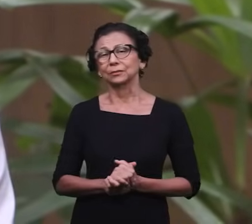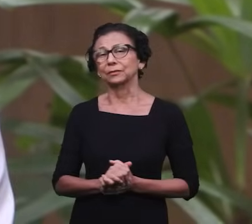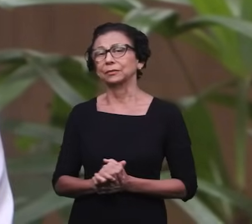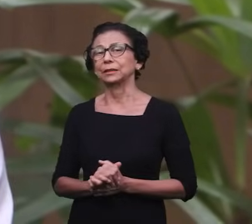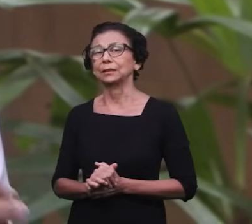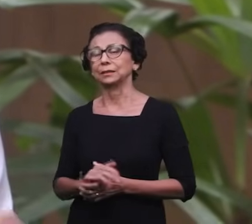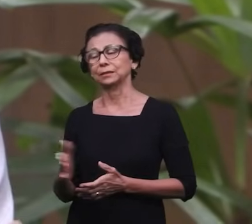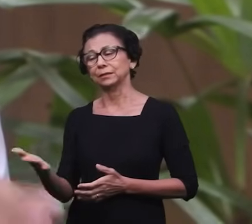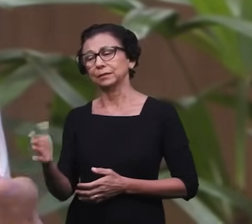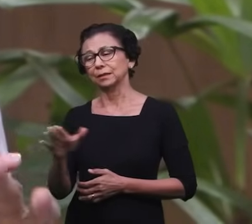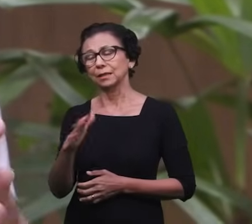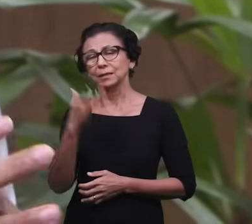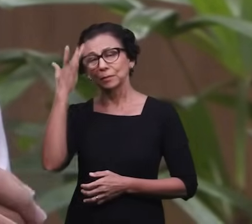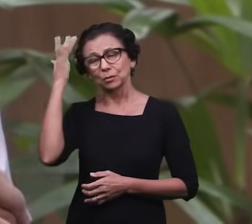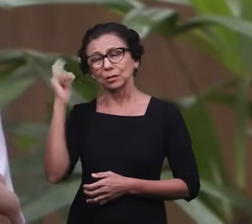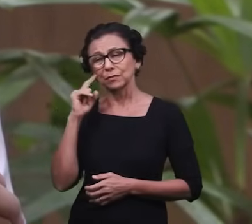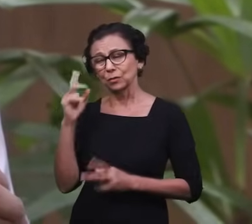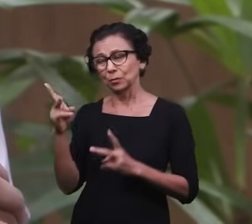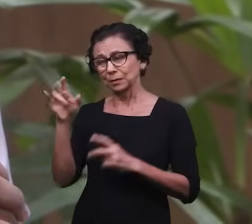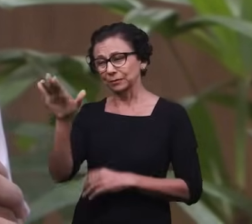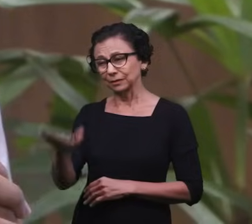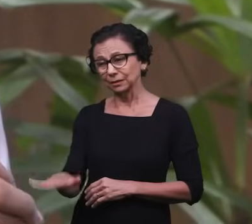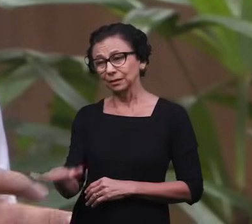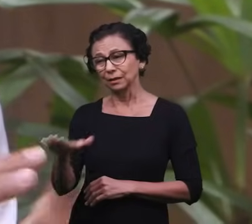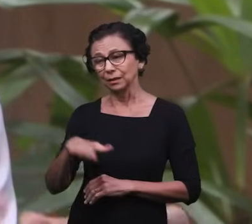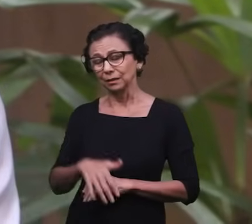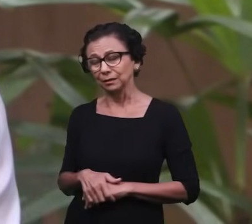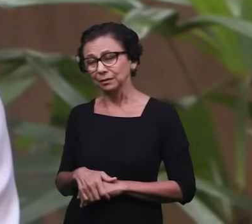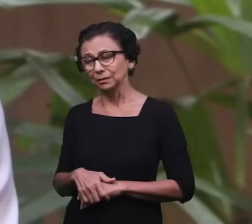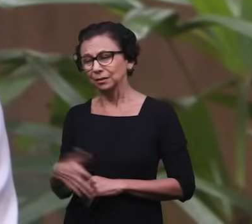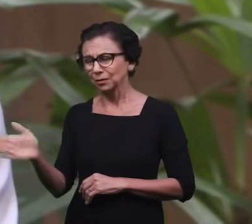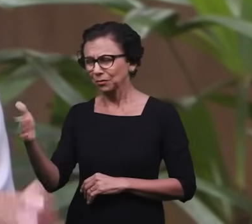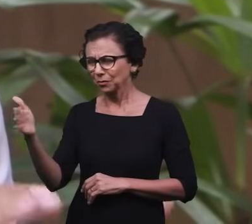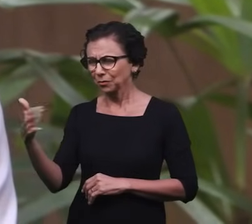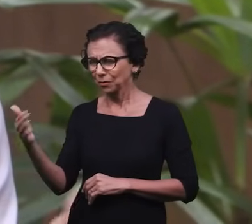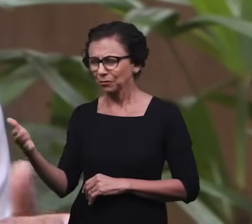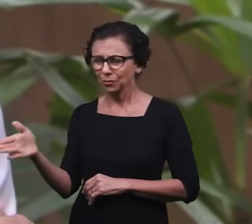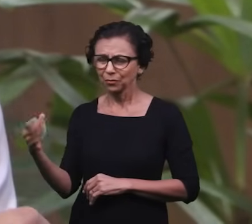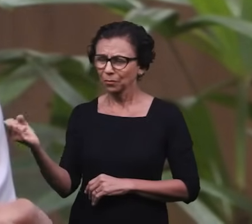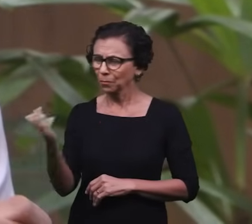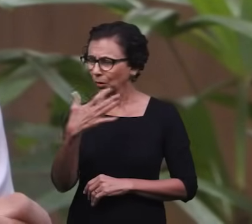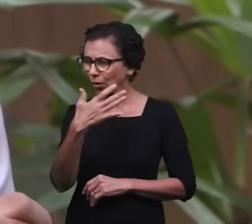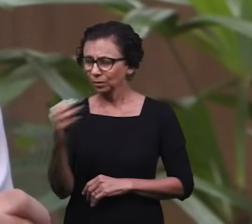ajuda naquele momento. A interação social é um desafio,